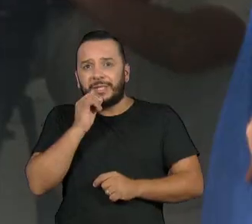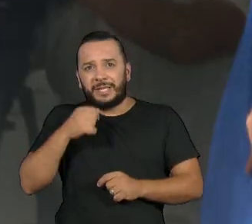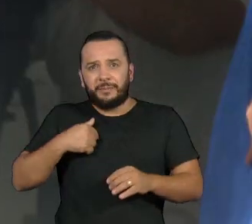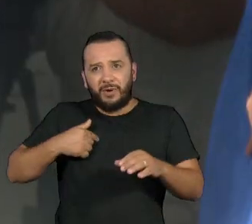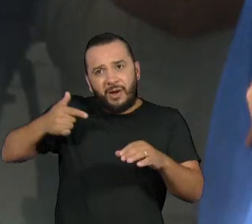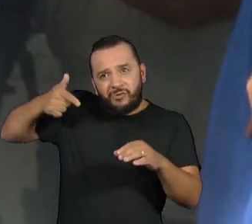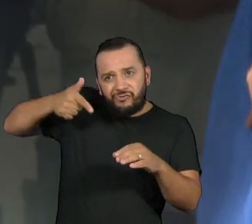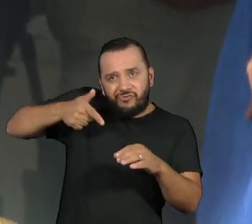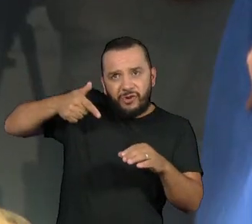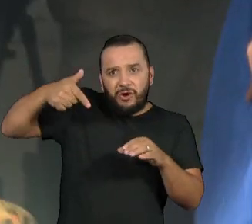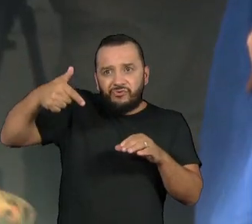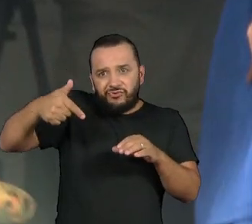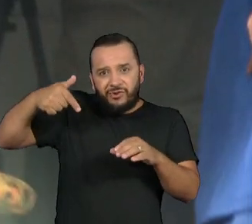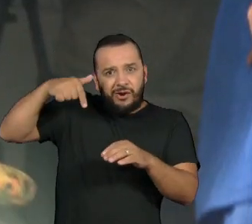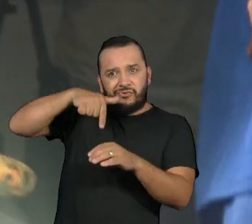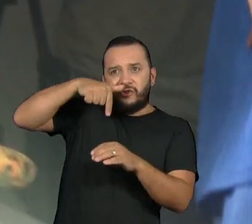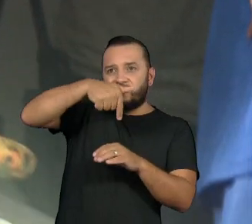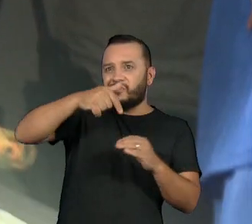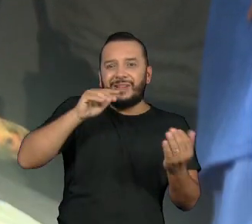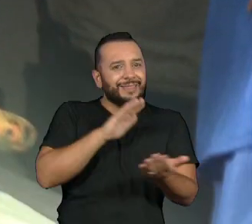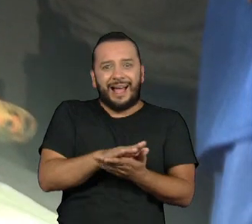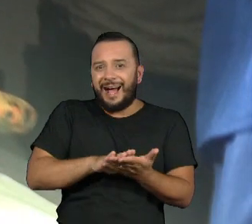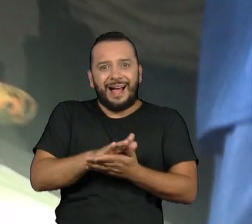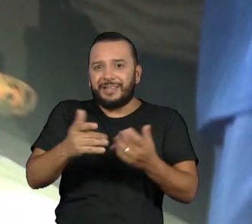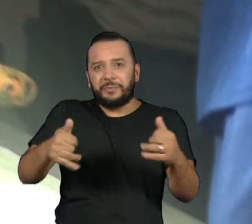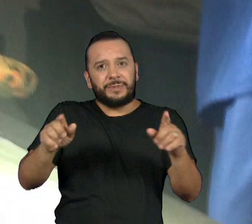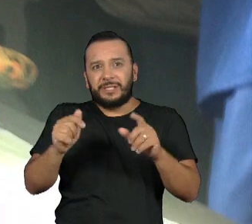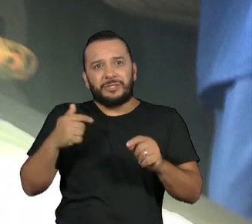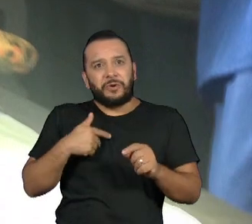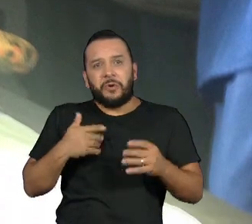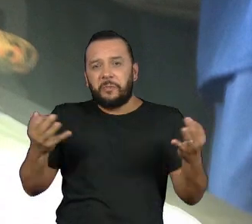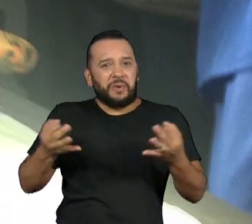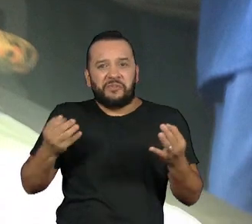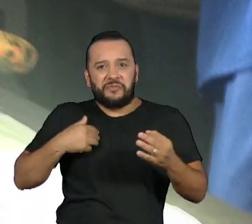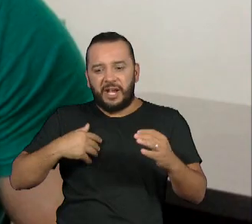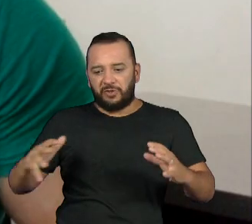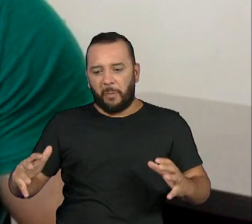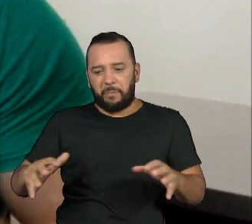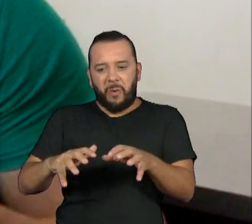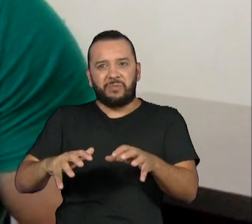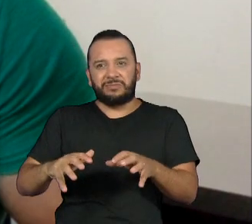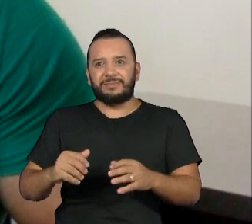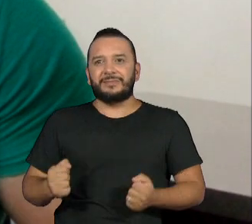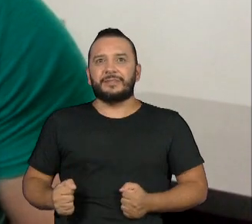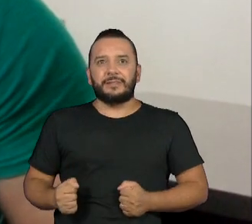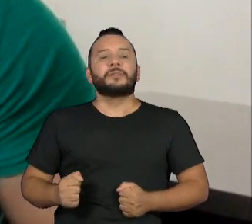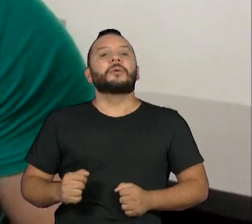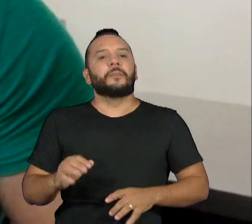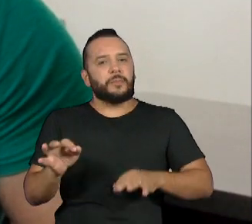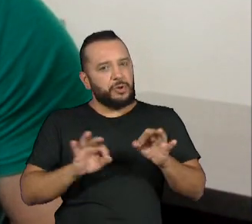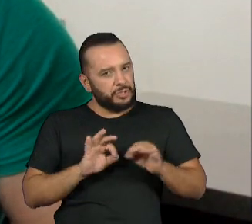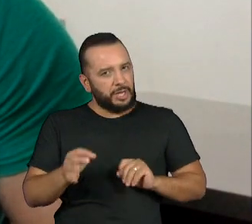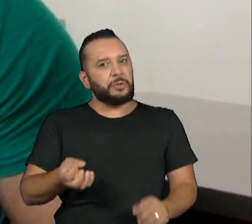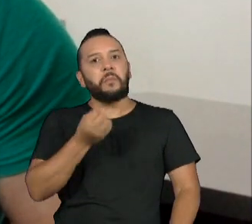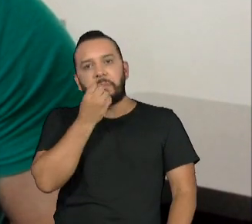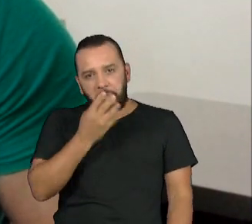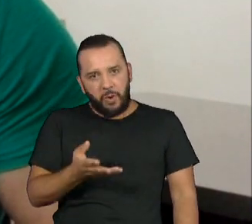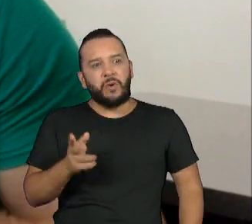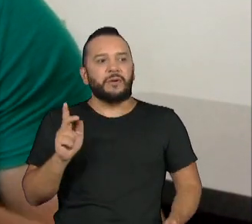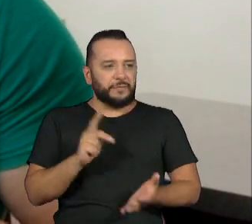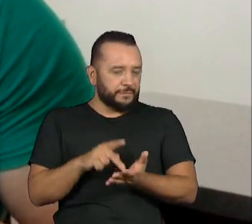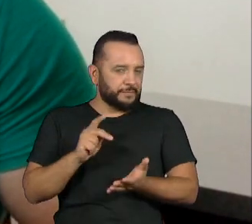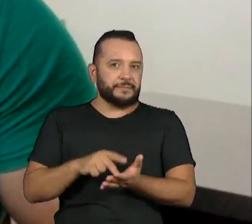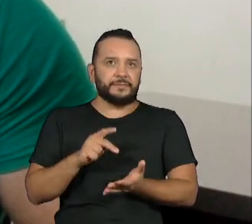não se tornou nenhum procedimento invasivo, não causou nenhuma lesão a mais no animal. O projeto foi bem sucedido. Ela, até